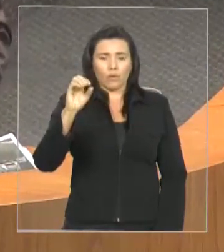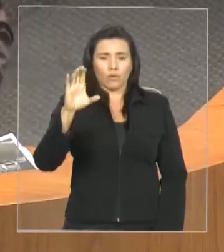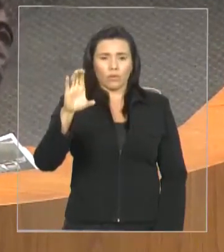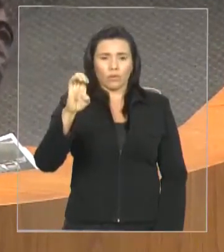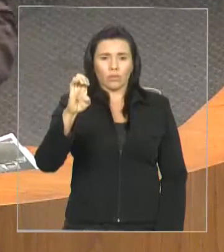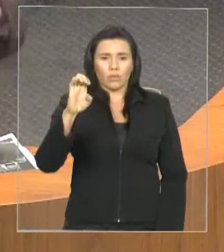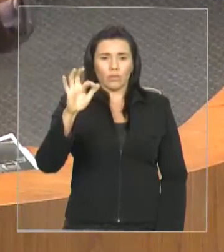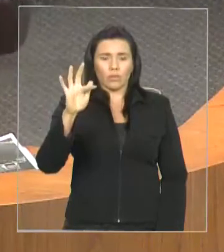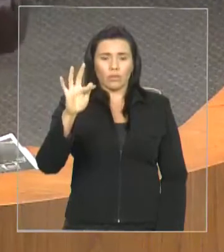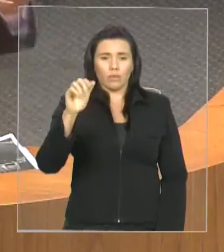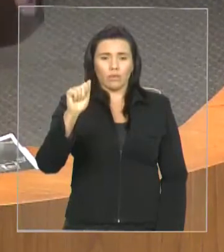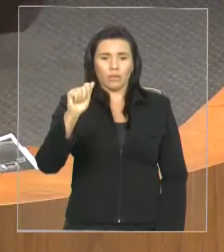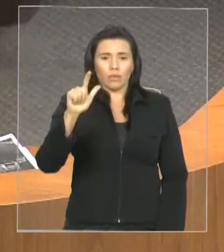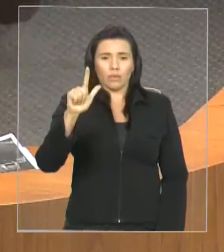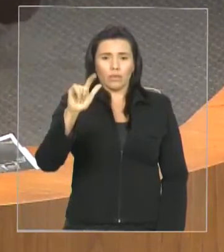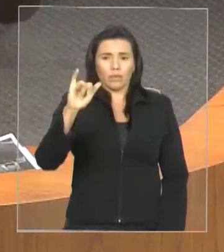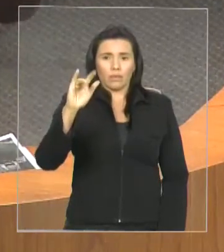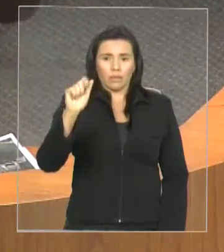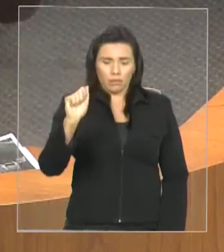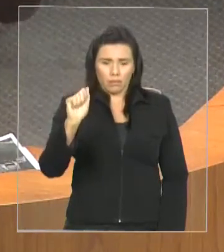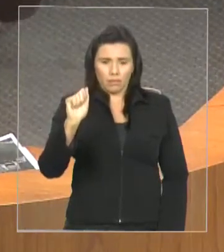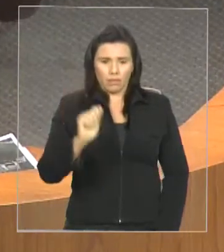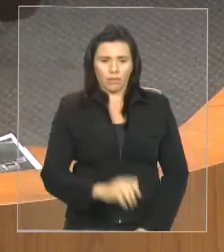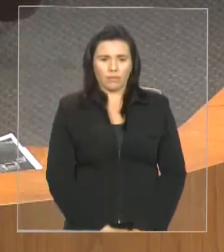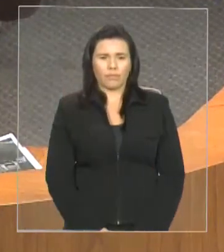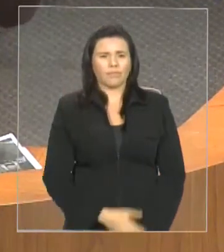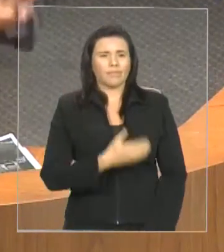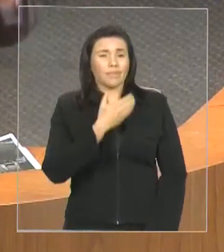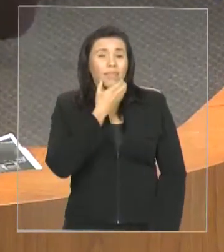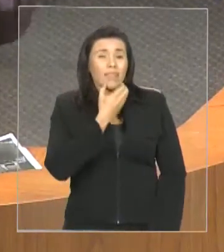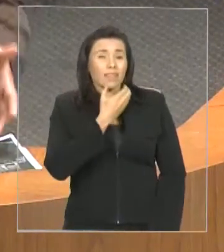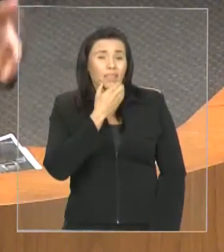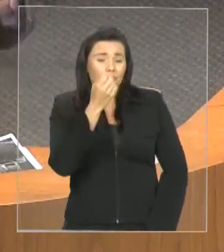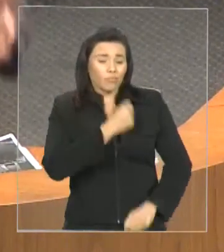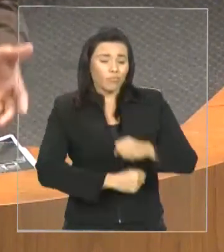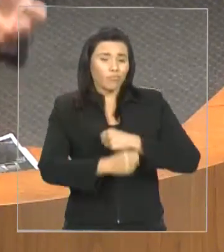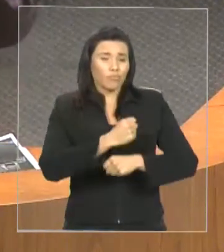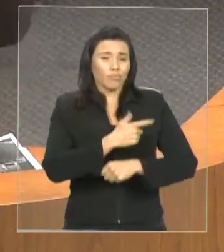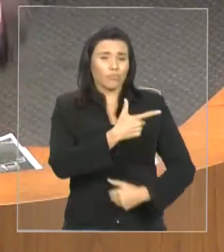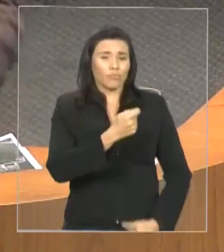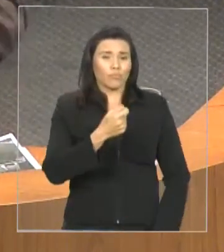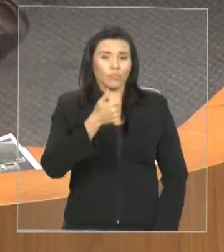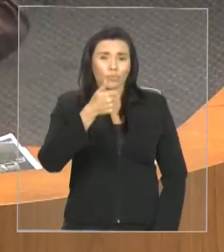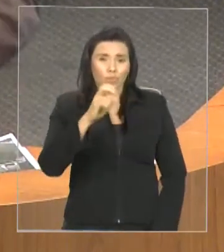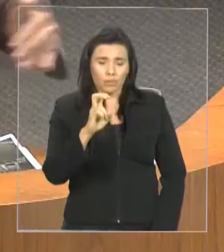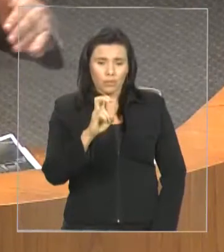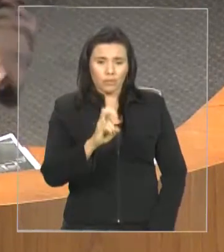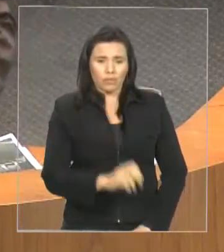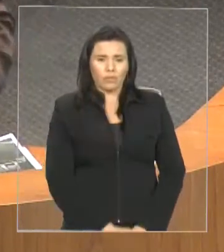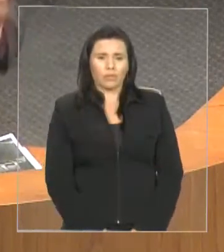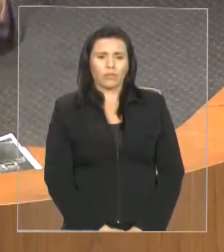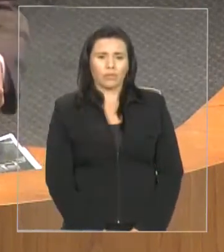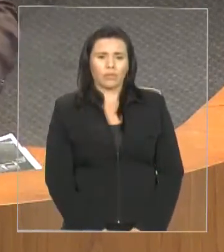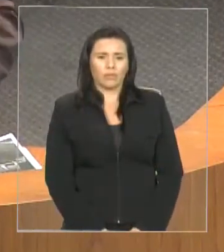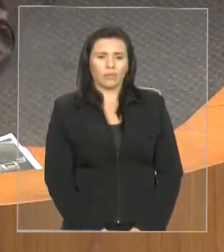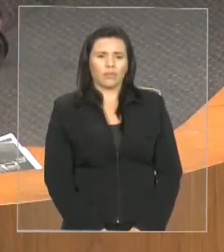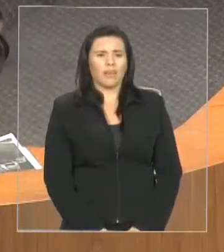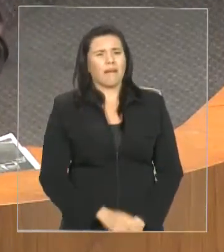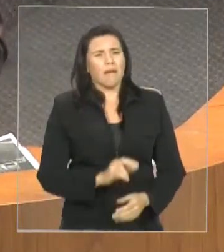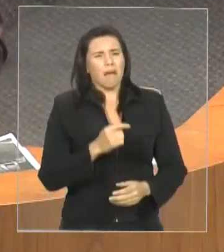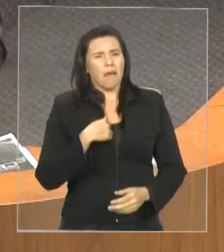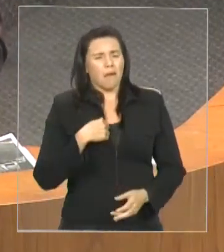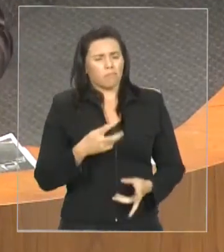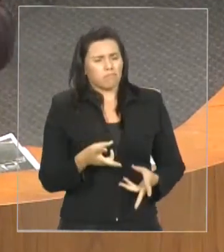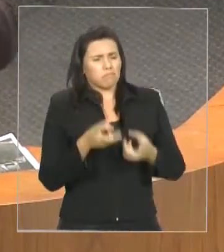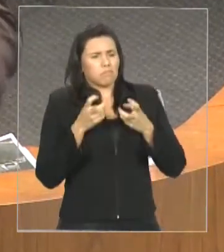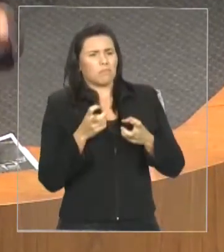2015, assustado com a grande quantidade de casos de microcefalia pelo Brasil e o estado do